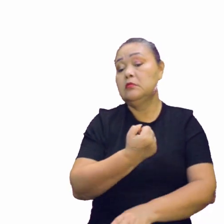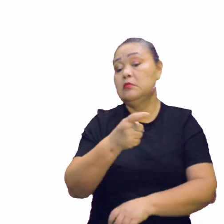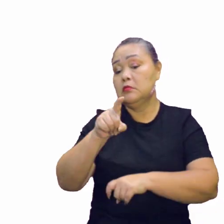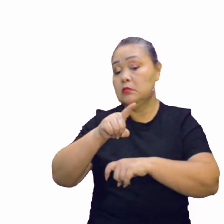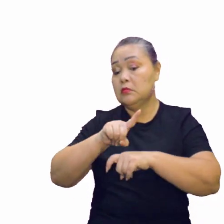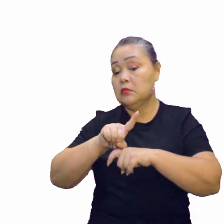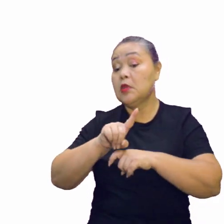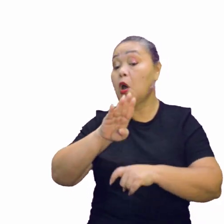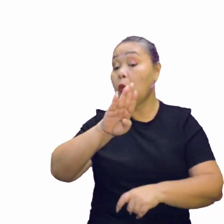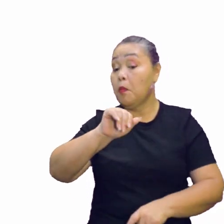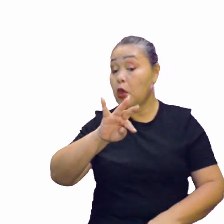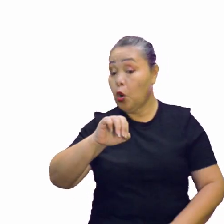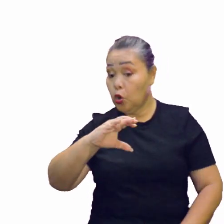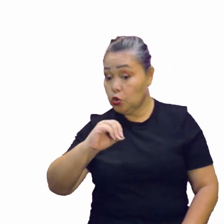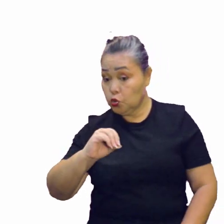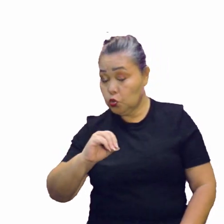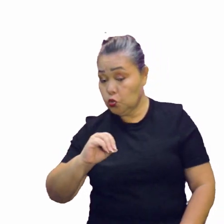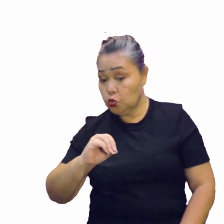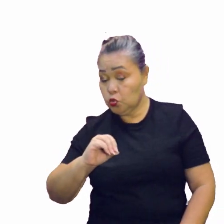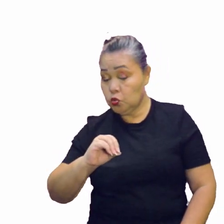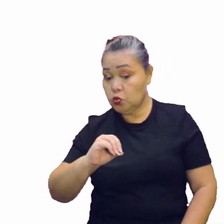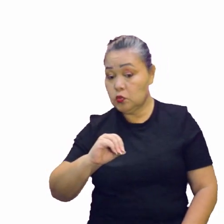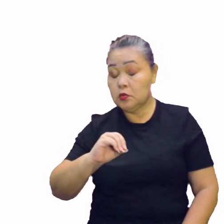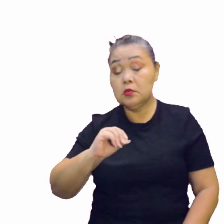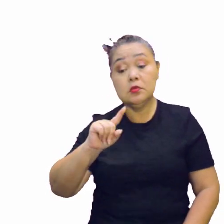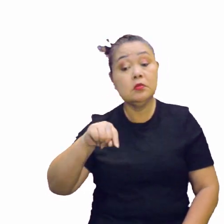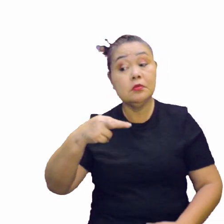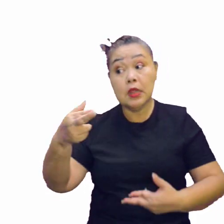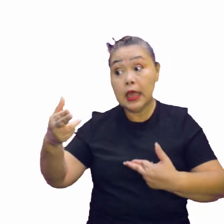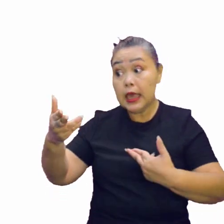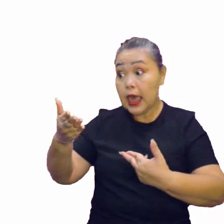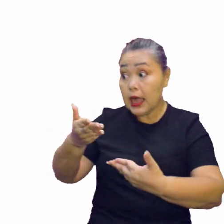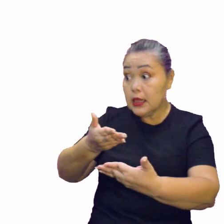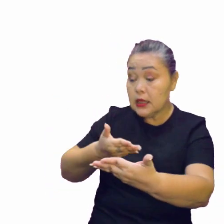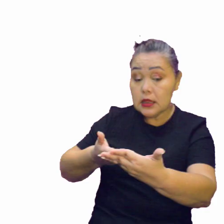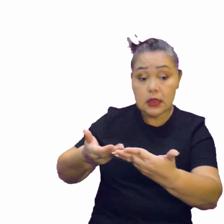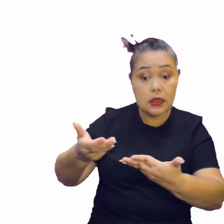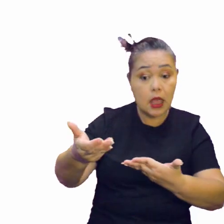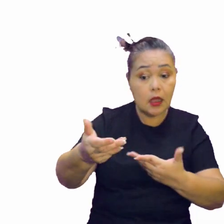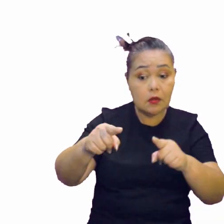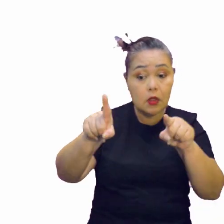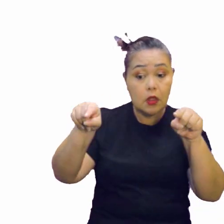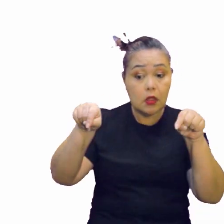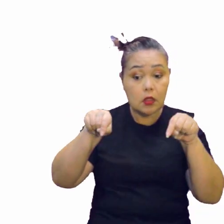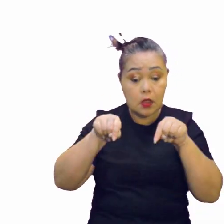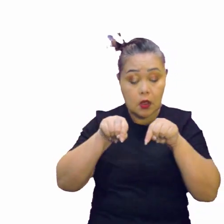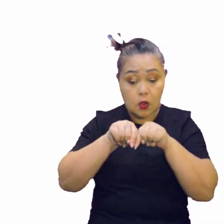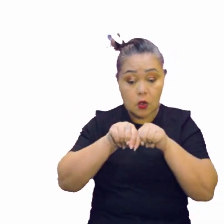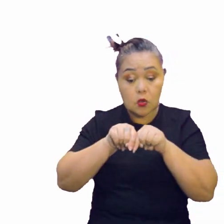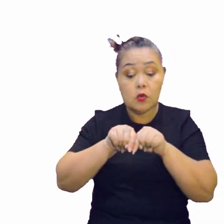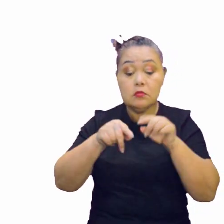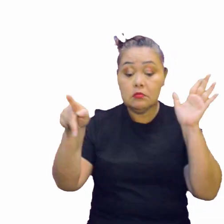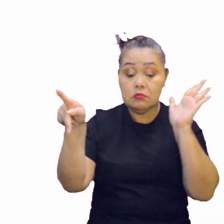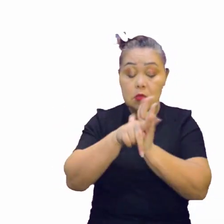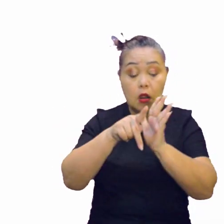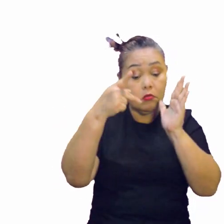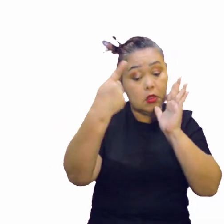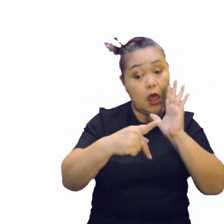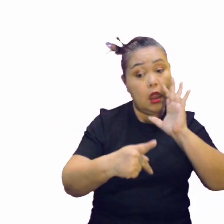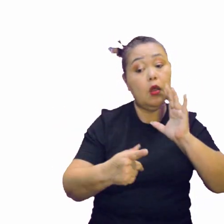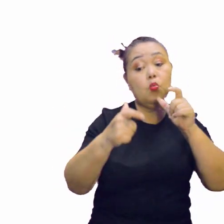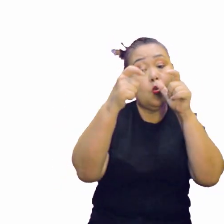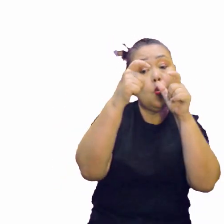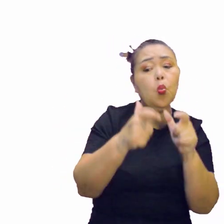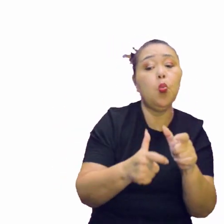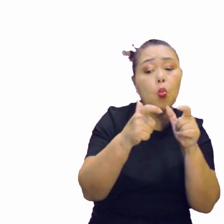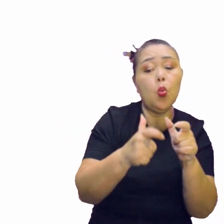bióticos e as interações das propriedades nativas e culturais. Quando eu falo nativas, é da árvore